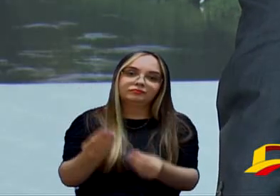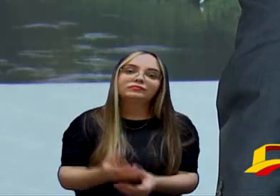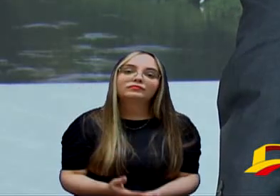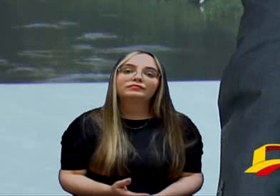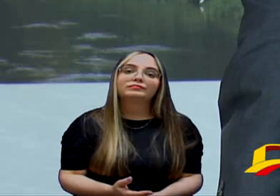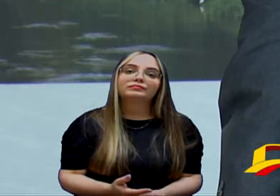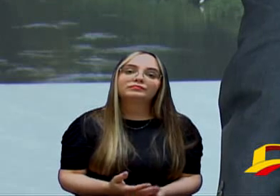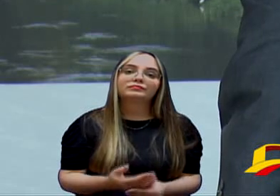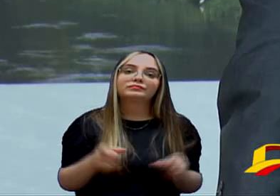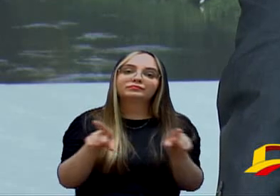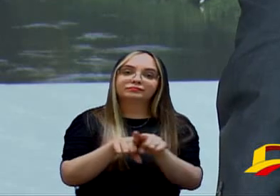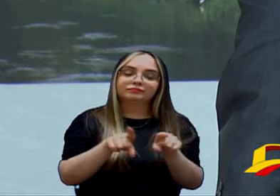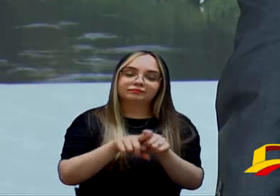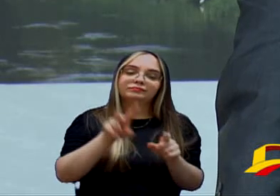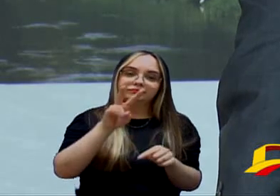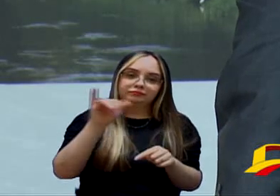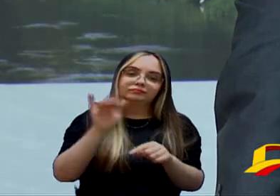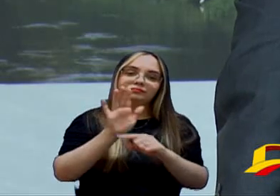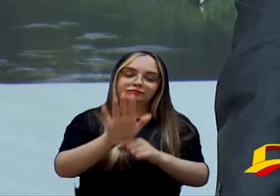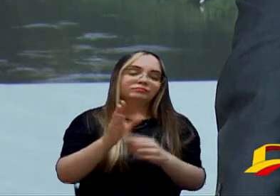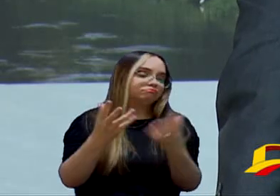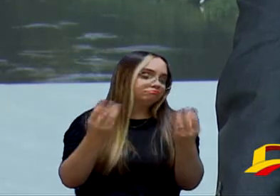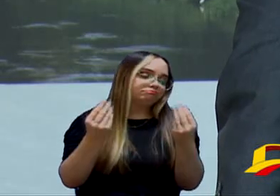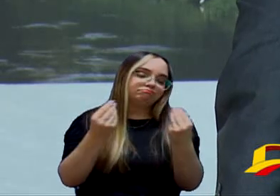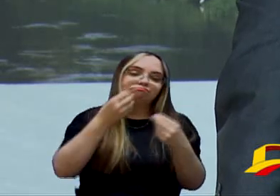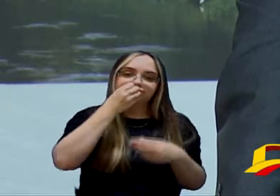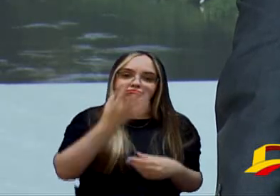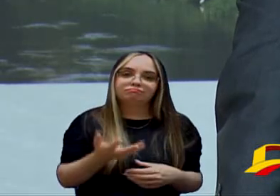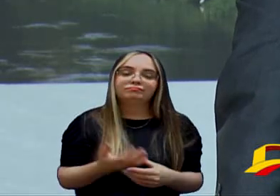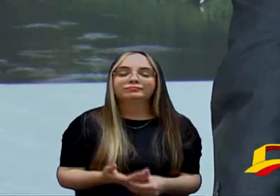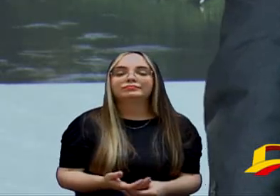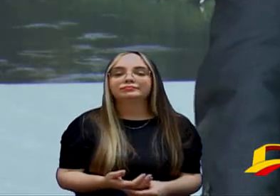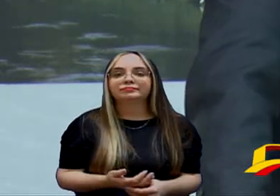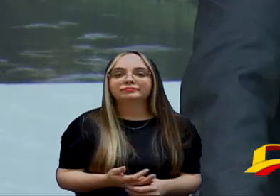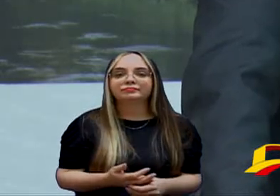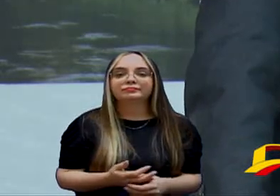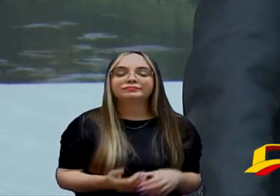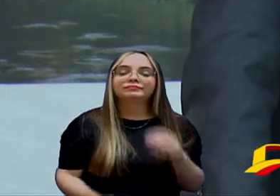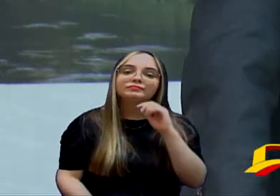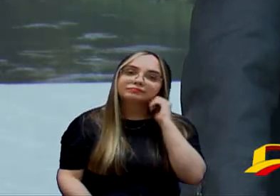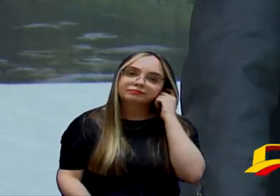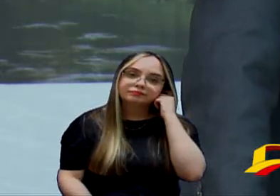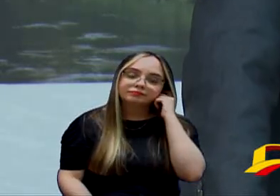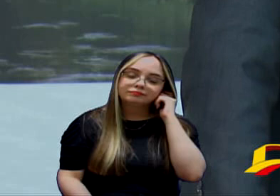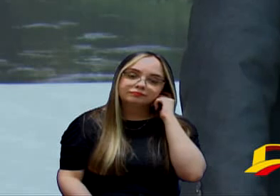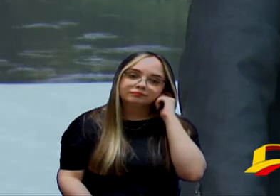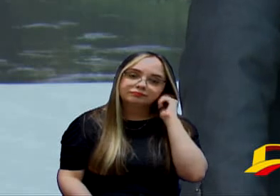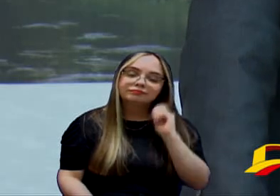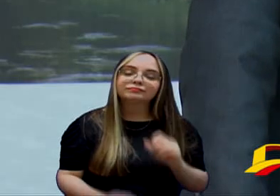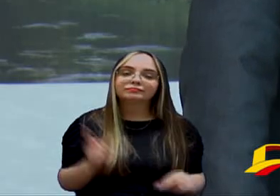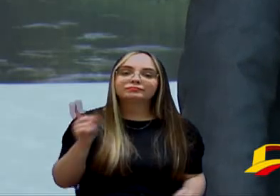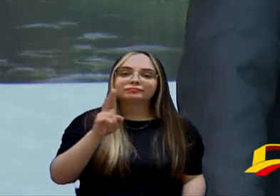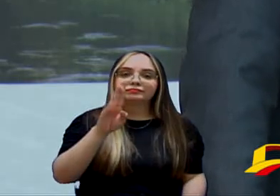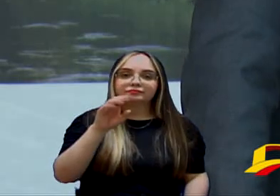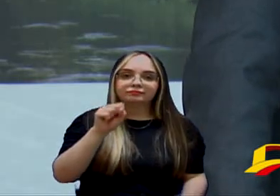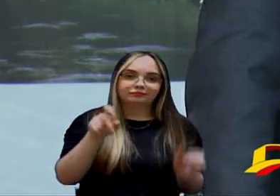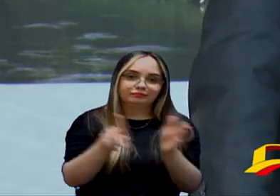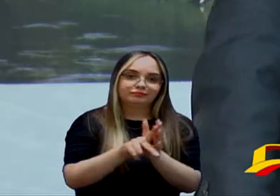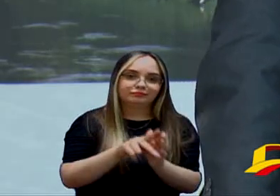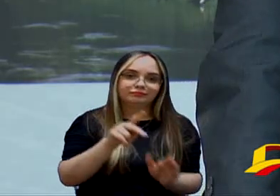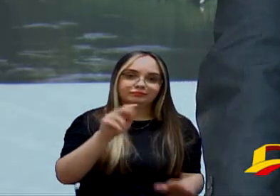também é uma ajuda muito grande para todos ali na nossa região falando da unidade de saúde de Brigadeiro